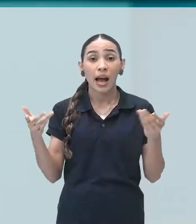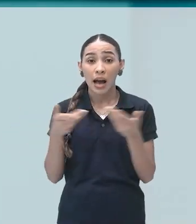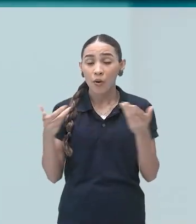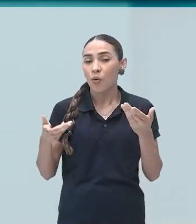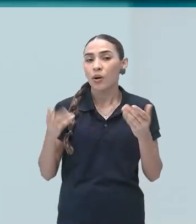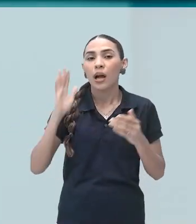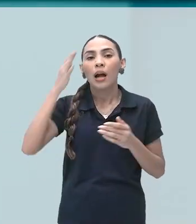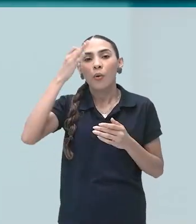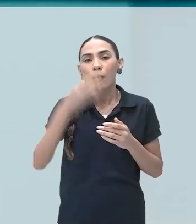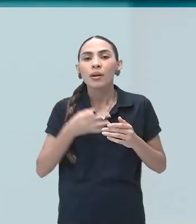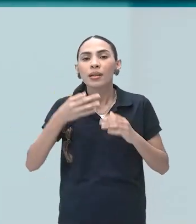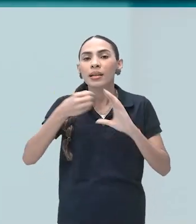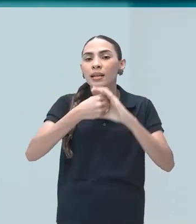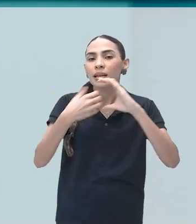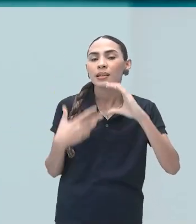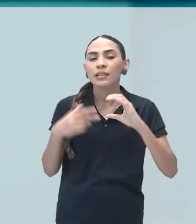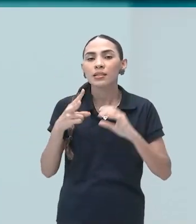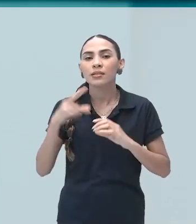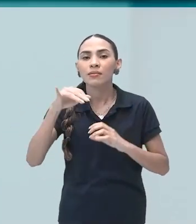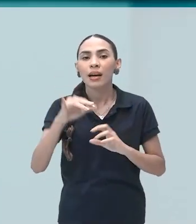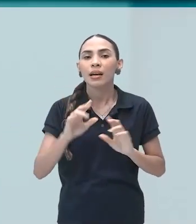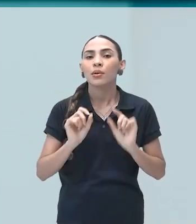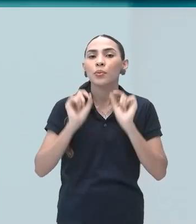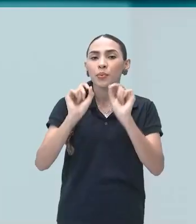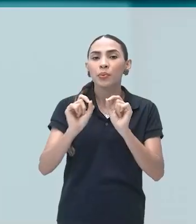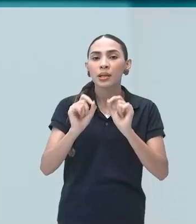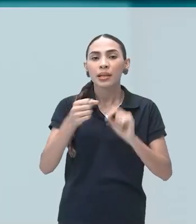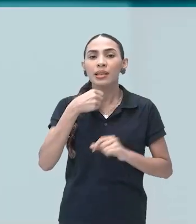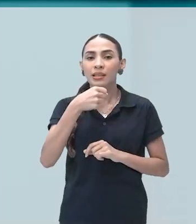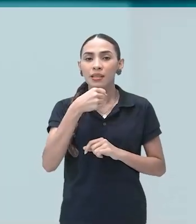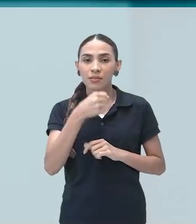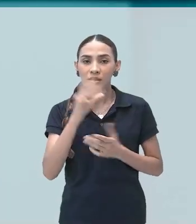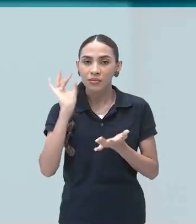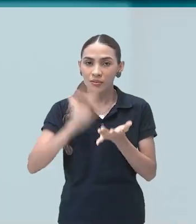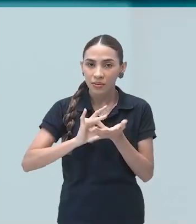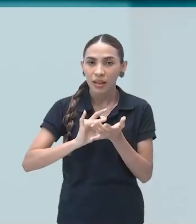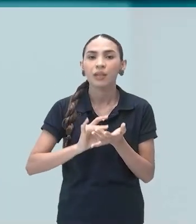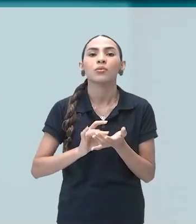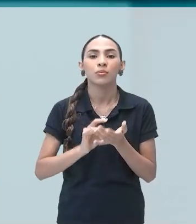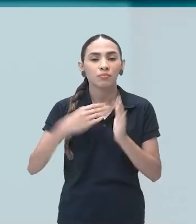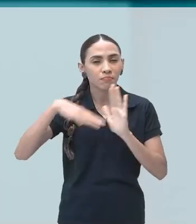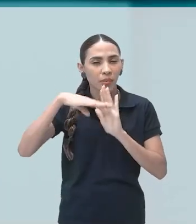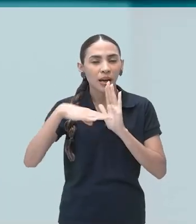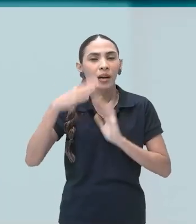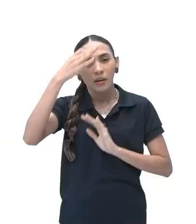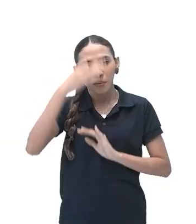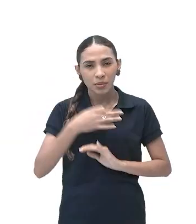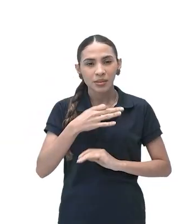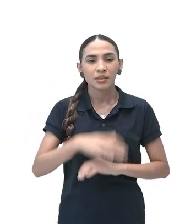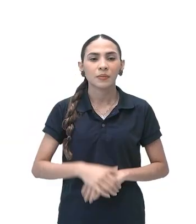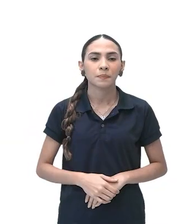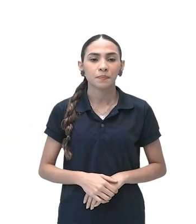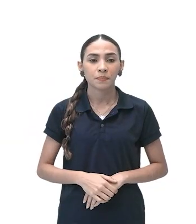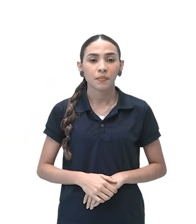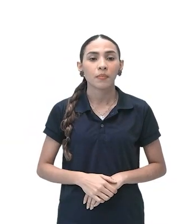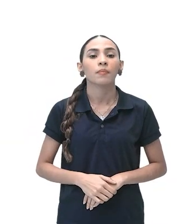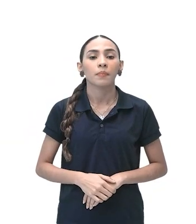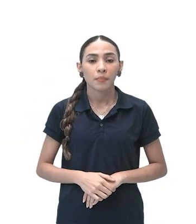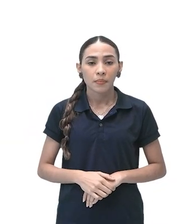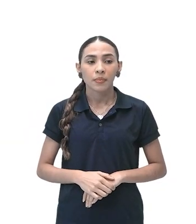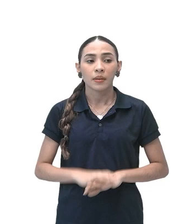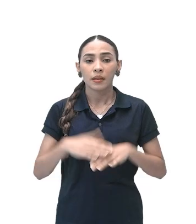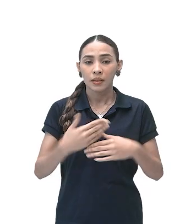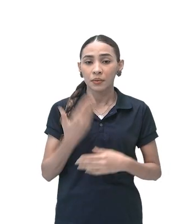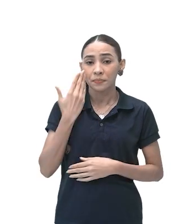algumas características que fazem com que uma entrevista seja de fato assim compreendida. Então, olha só, elas vão